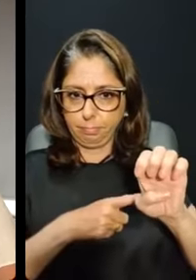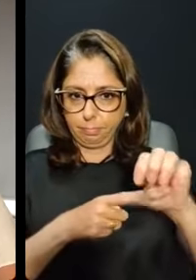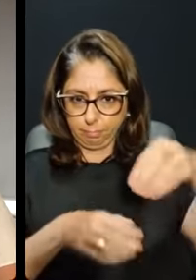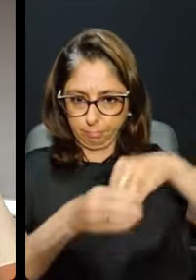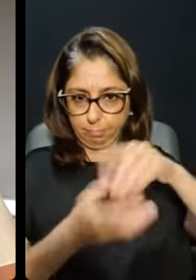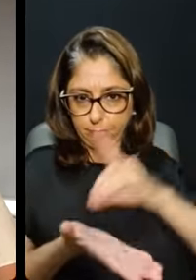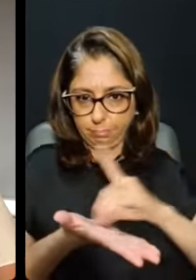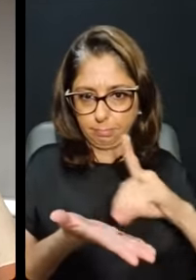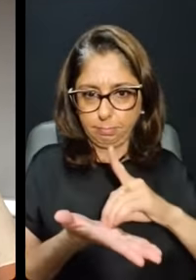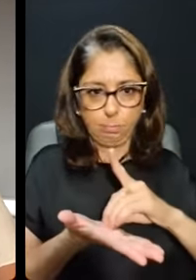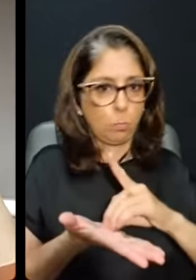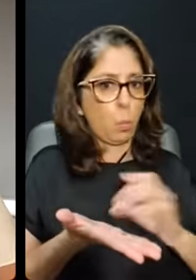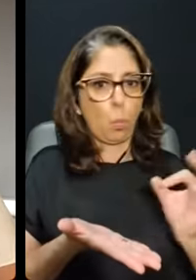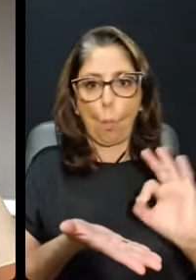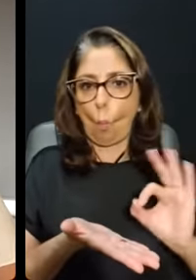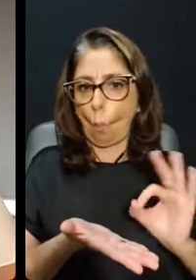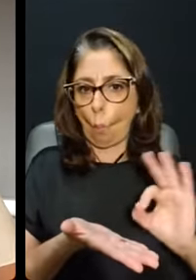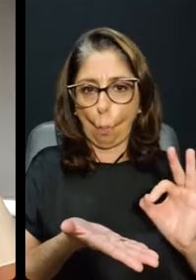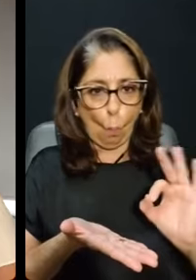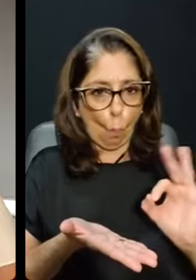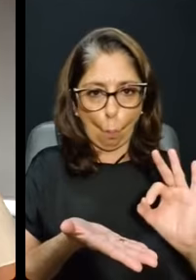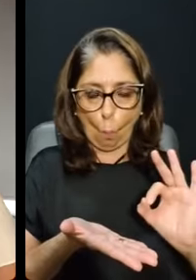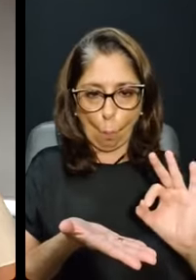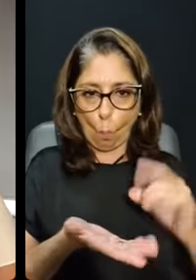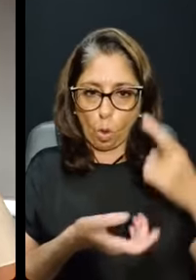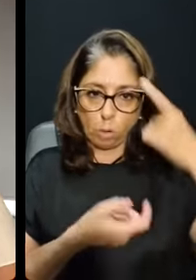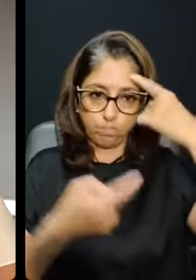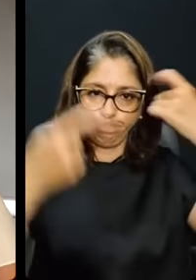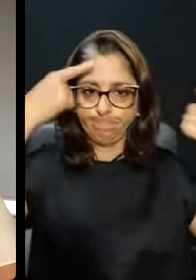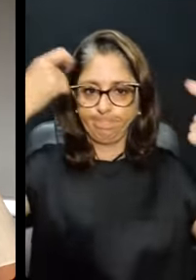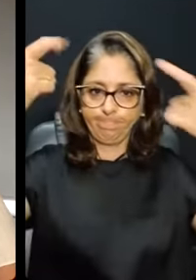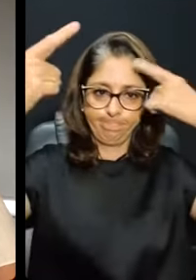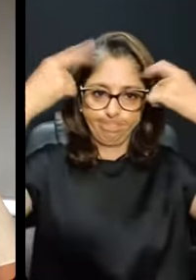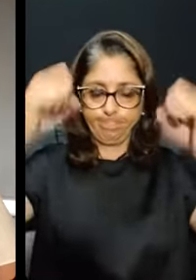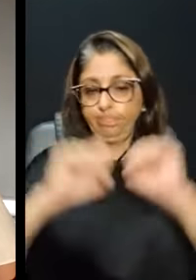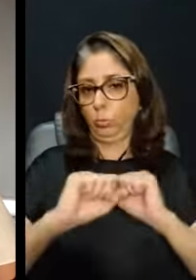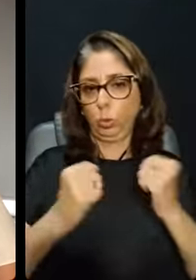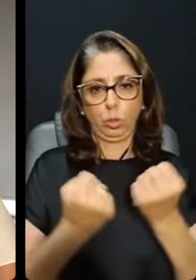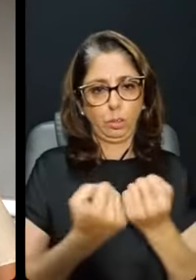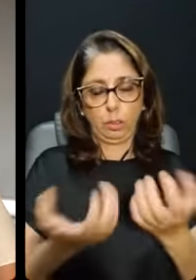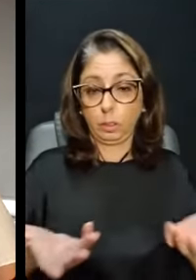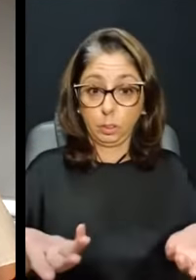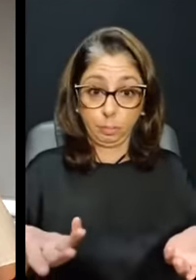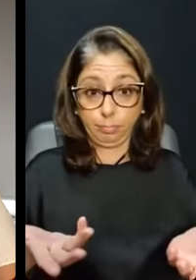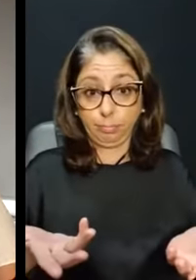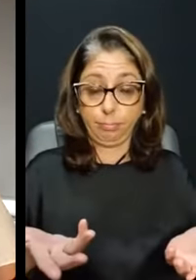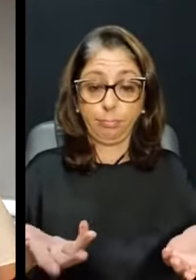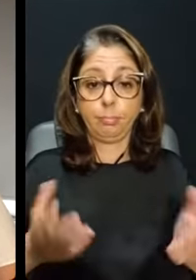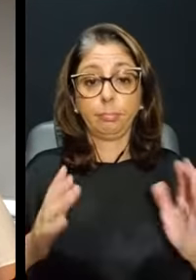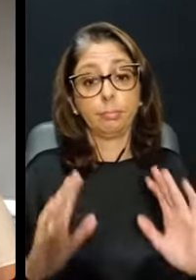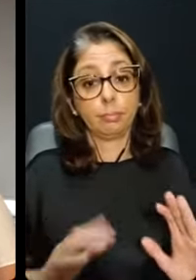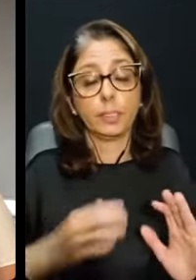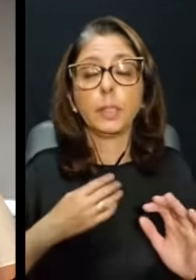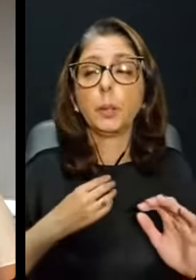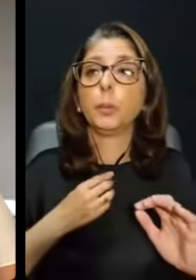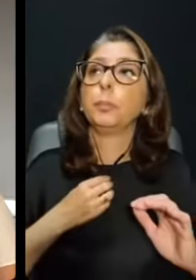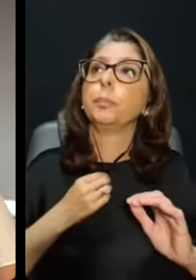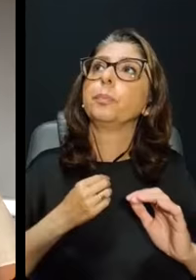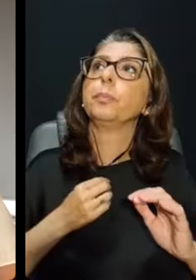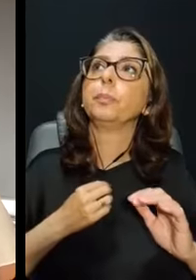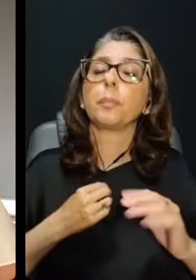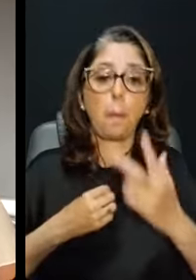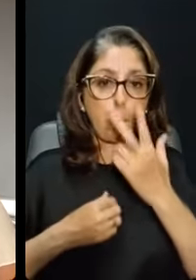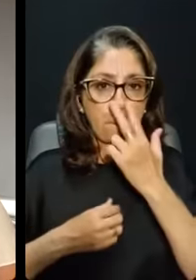ali. Então, esse termo, ele conota um conjunto de pessoas, de usuários de cadeiras